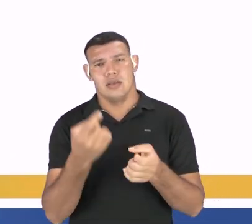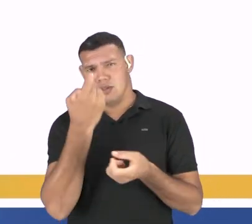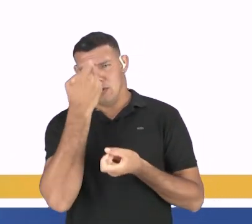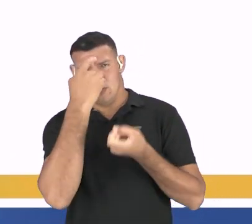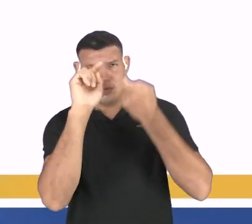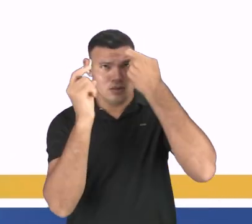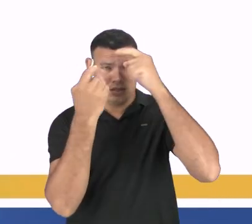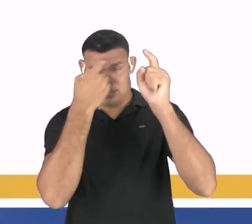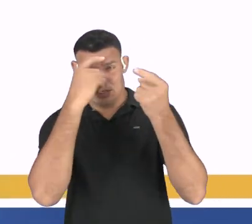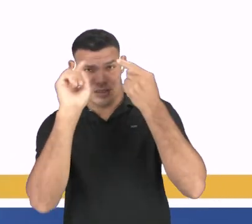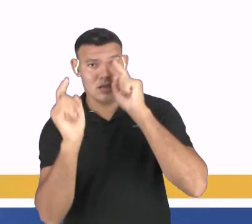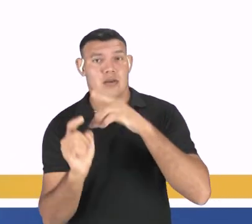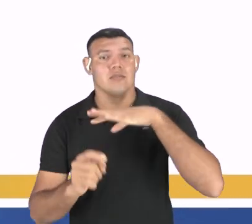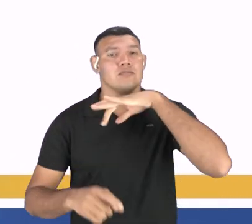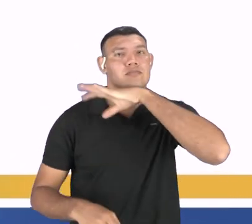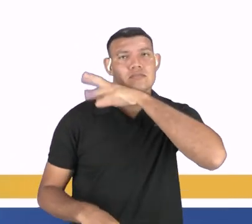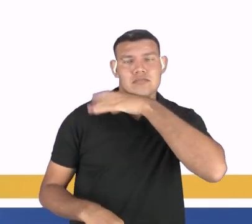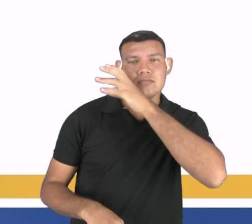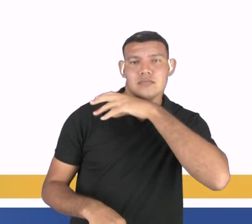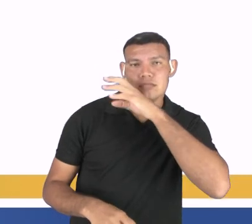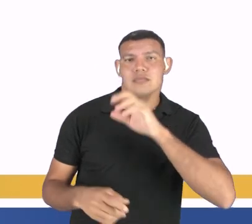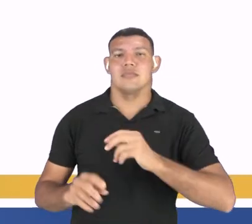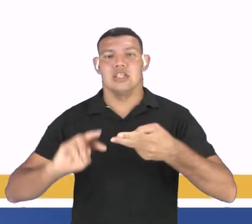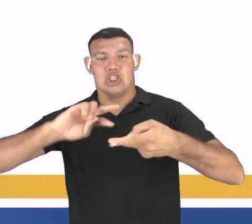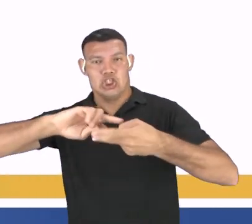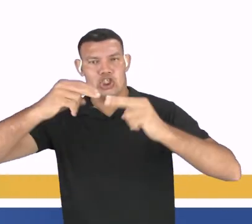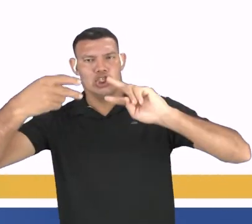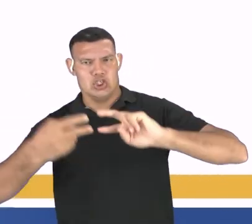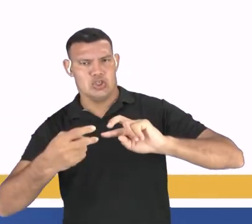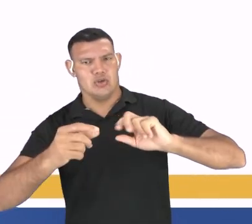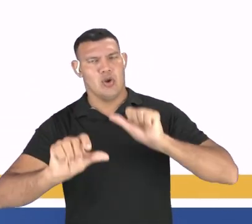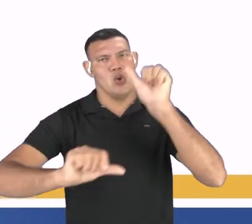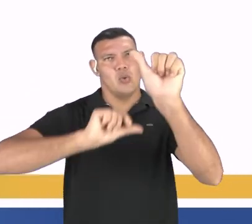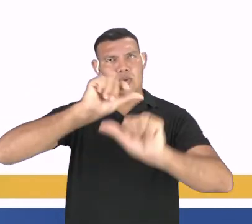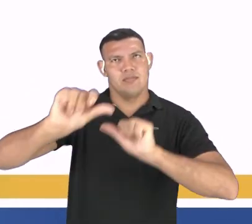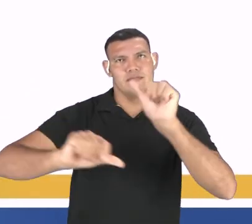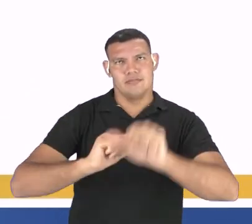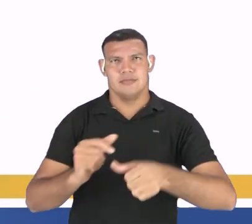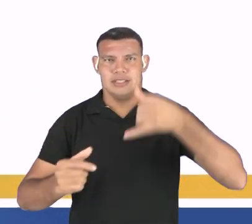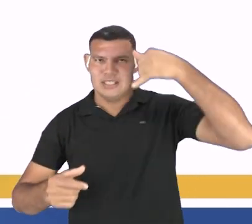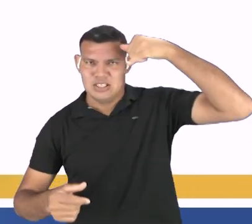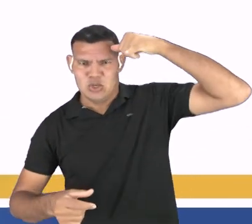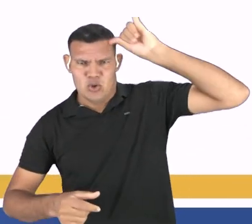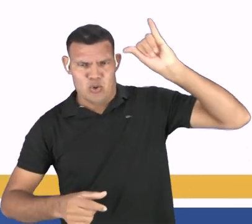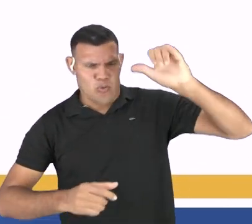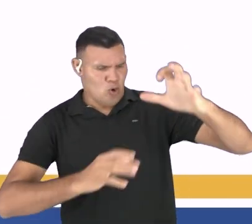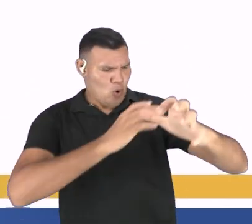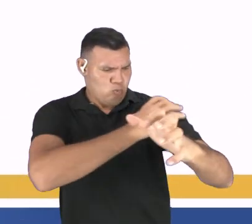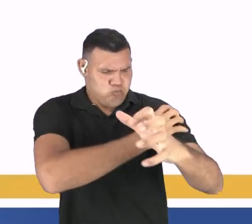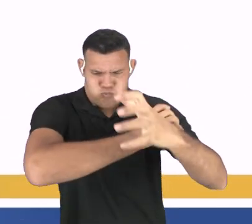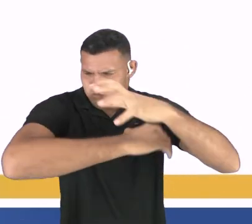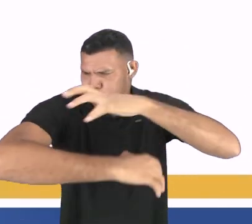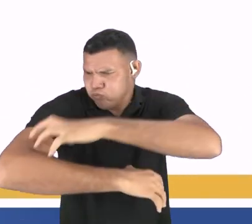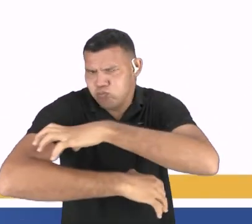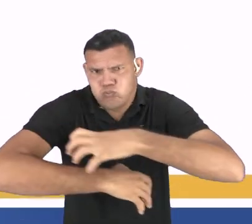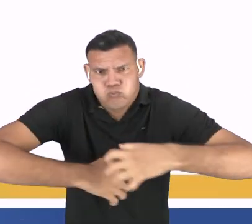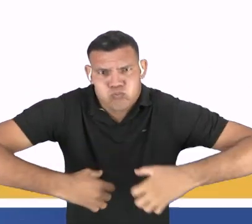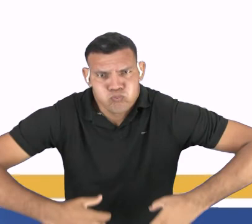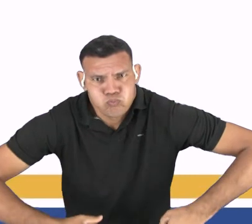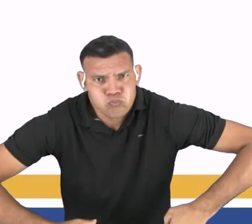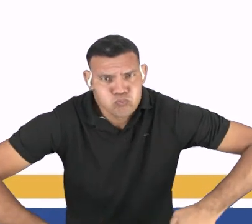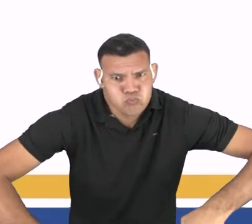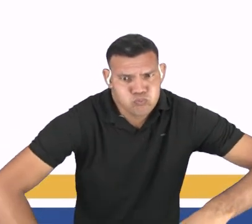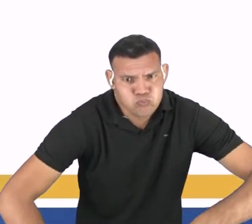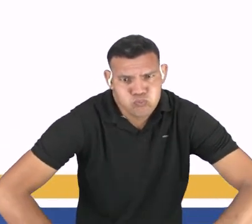das biotecnologias né aí a pagar essas imagens né esse boi aí super musculoso né